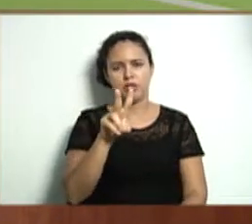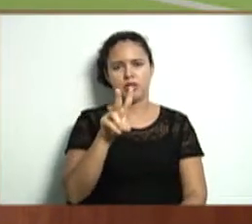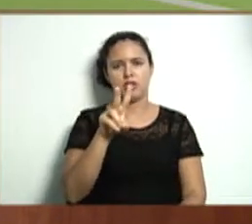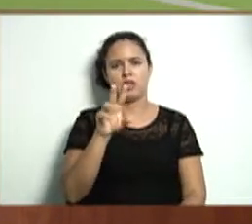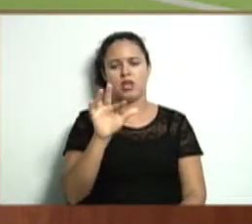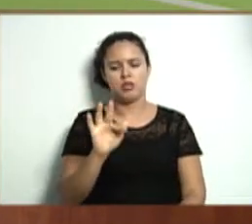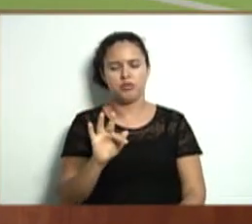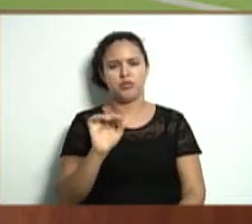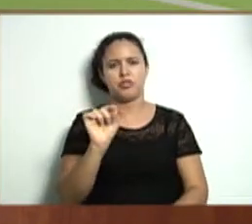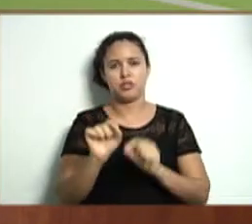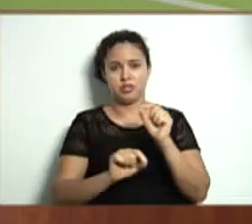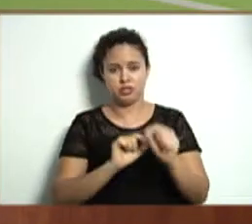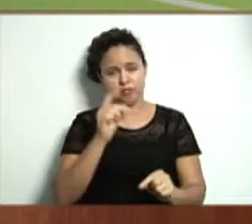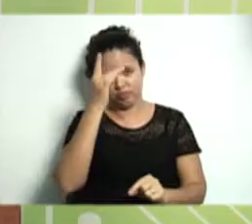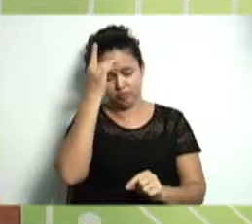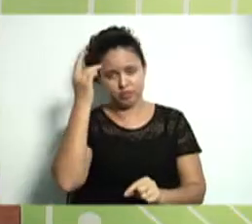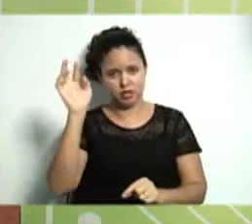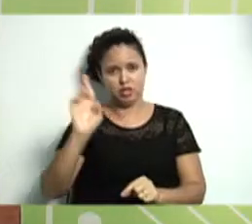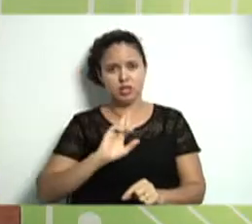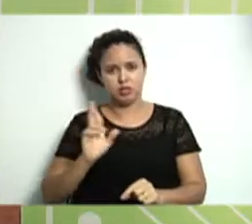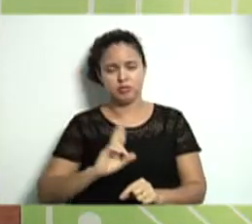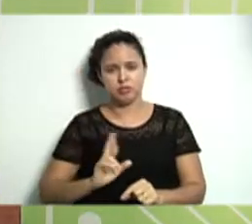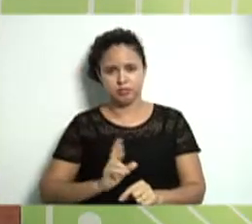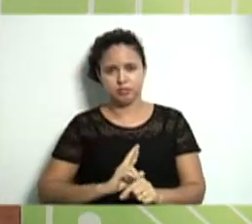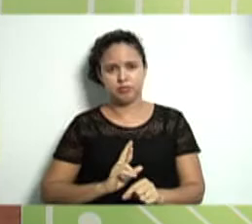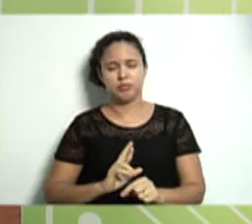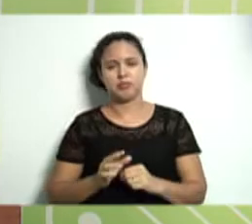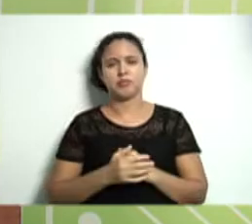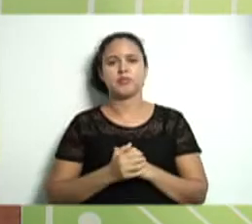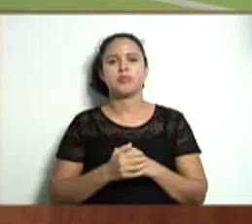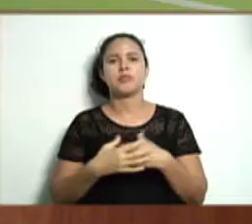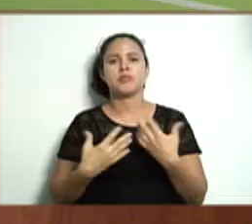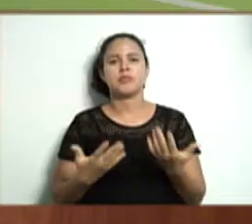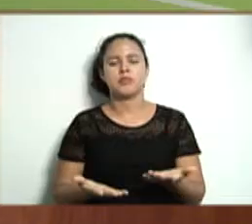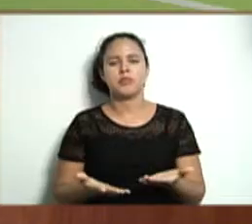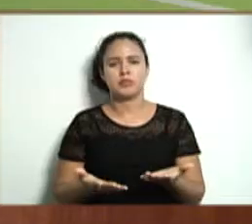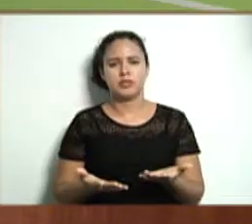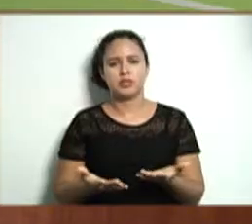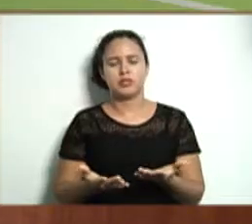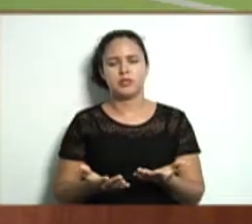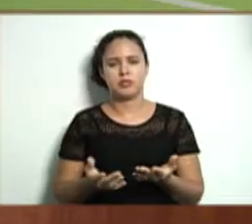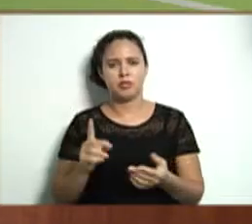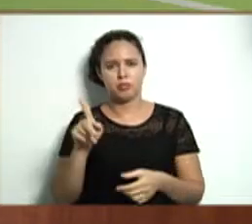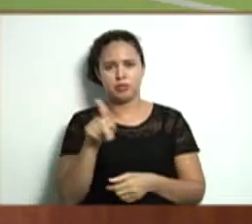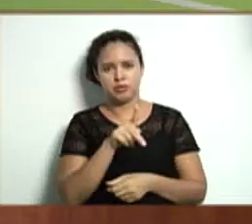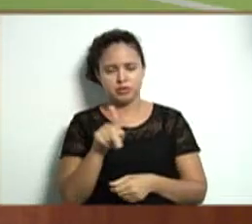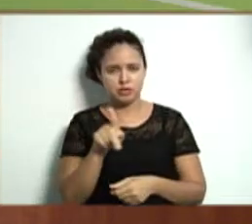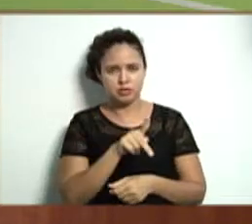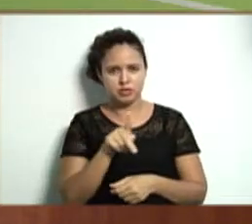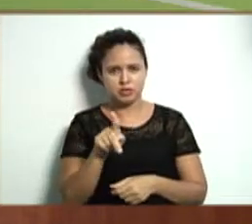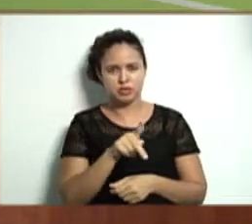as respostas. Vamos ver as respostas que eles trouxeram. Olha aí, a